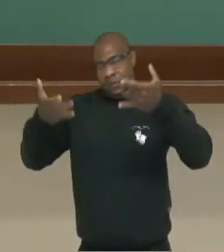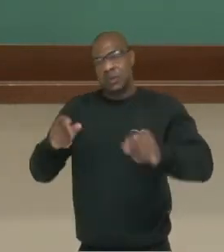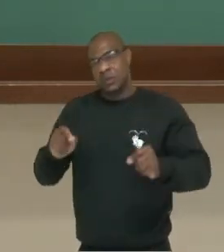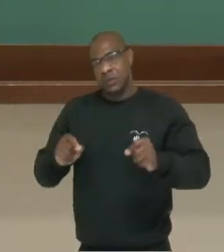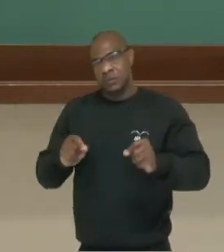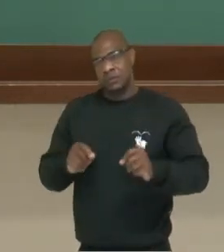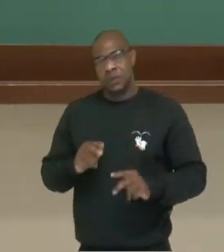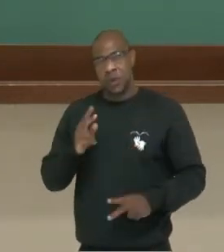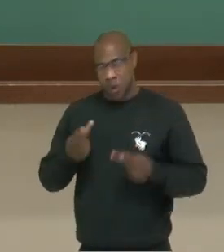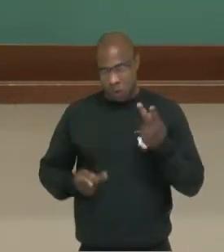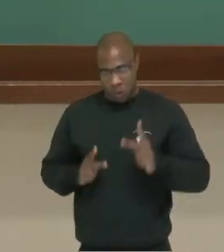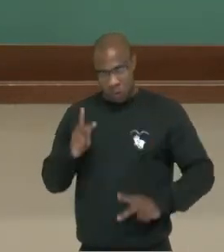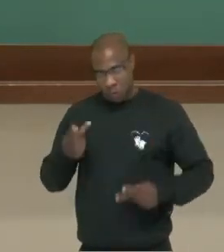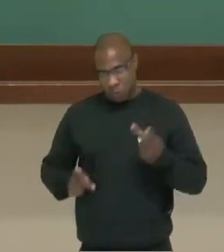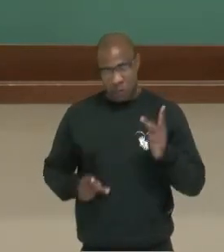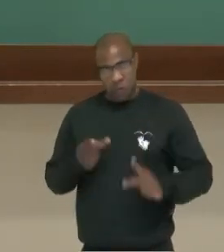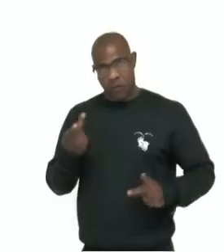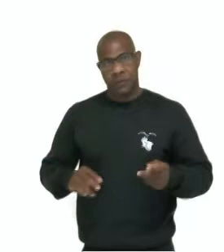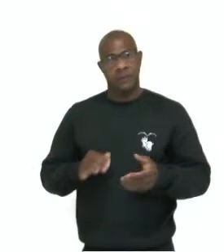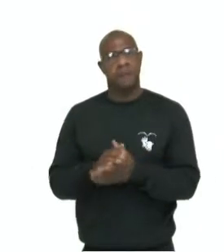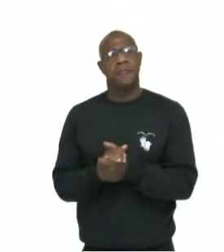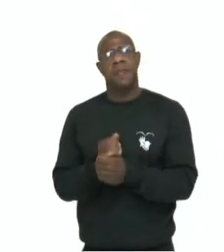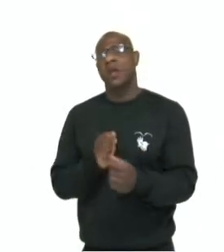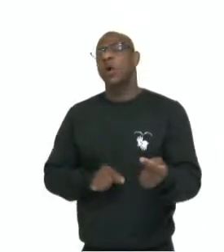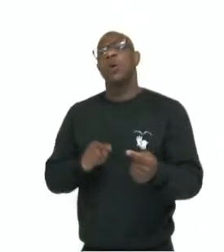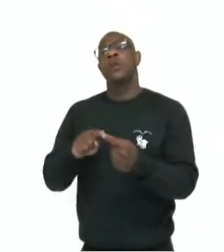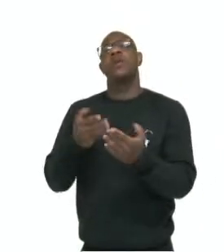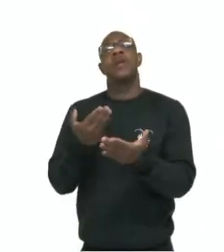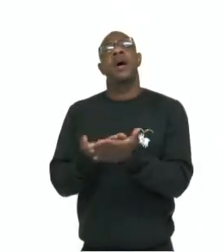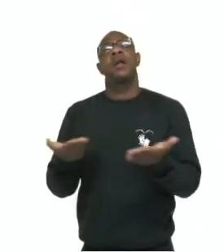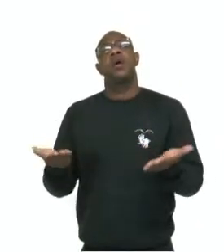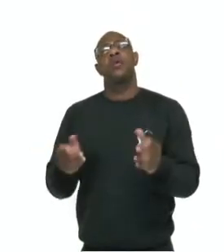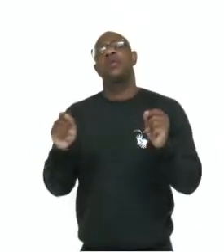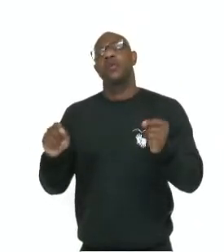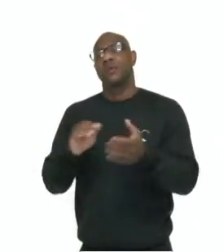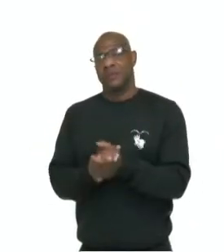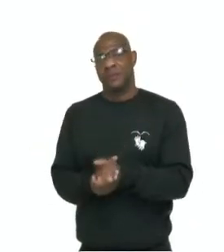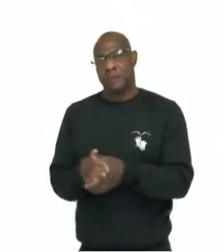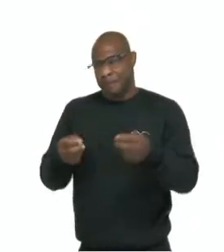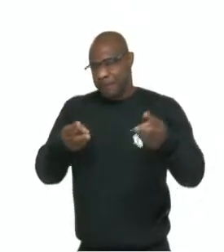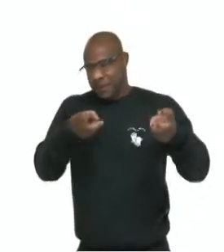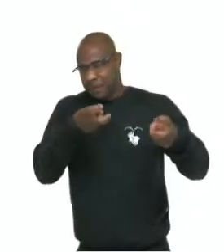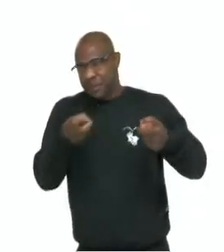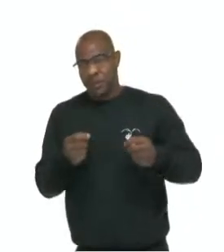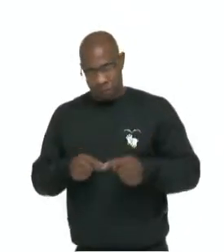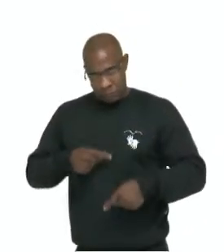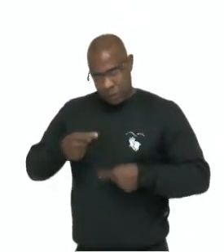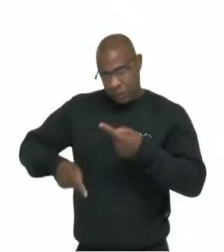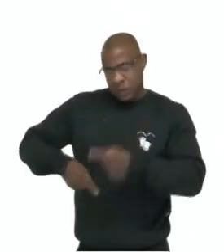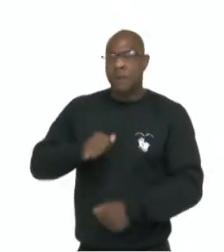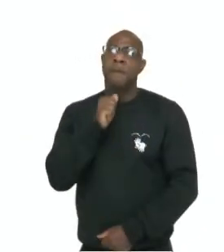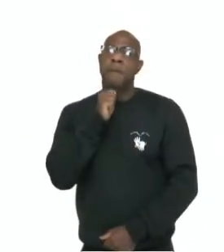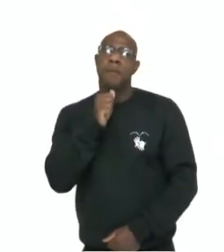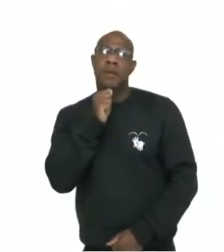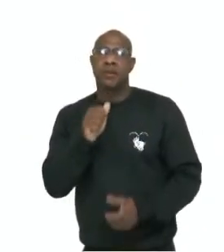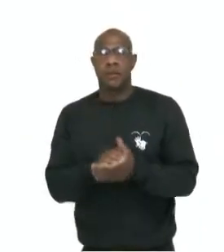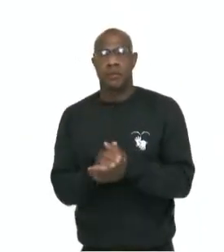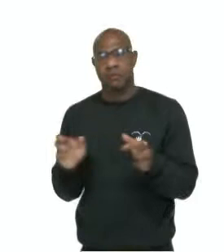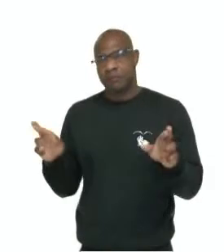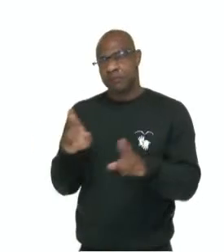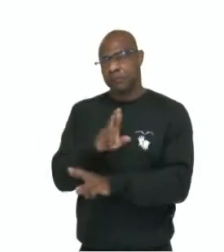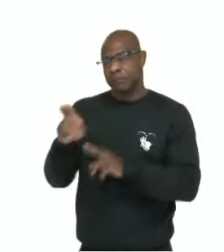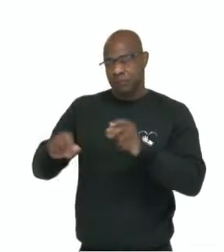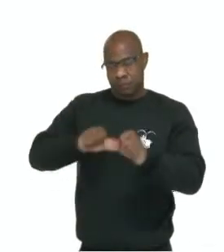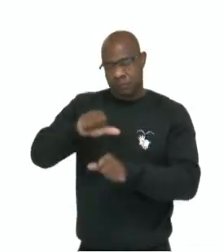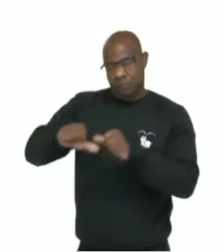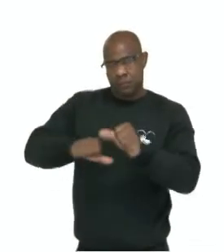menstrual. Qual é o objetivo da nossa aula? Interpretar as fases do ciclo menstrual relacionando-se com as